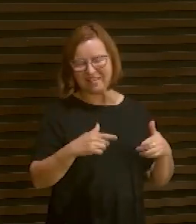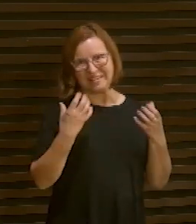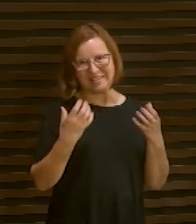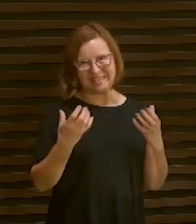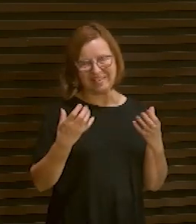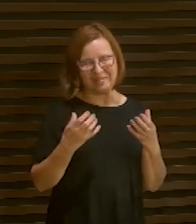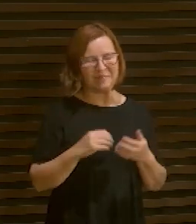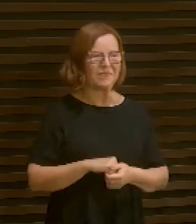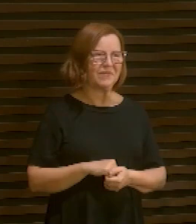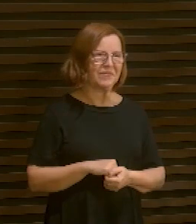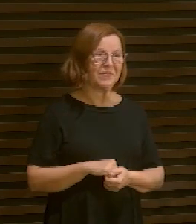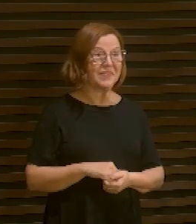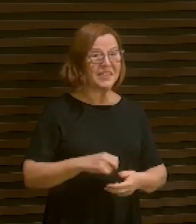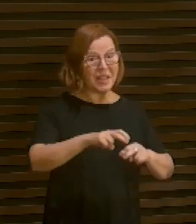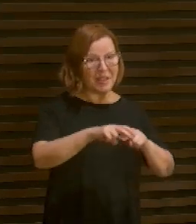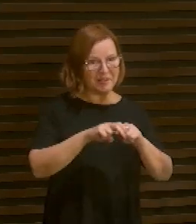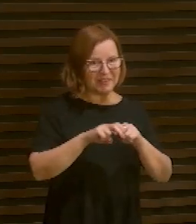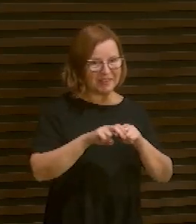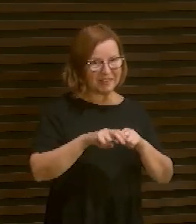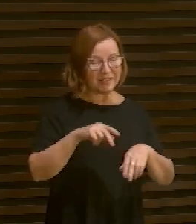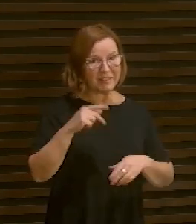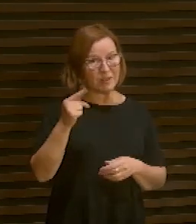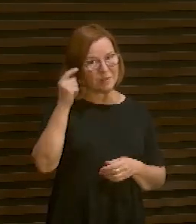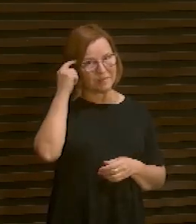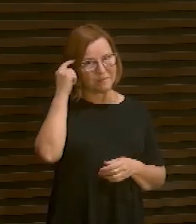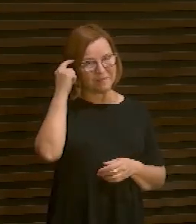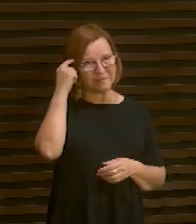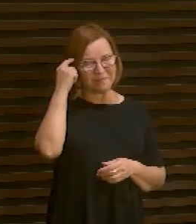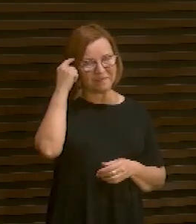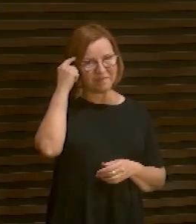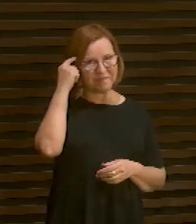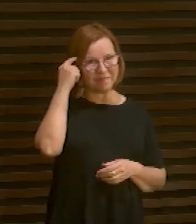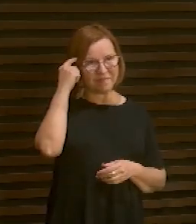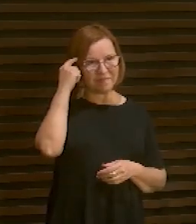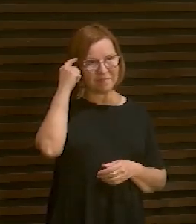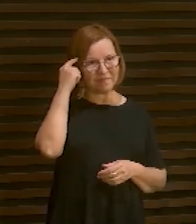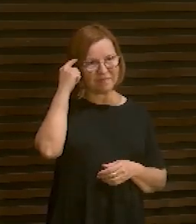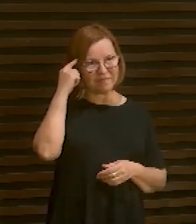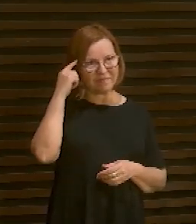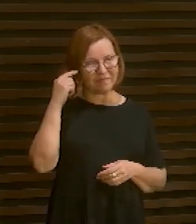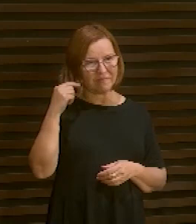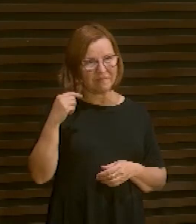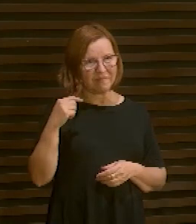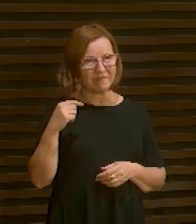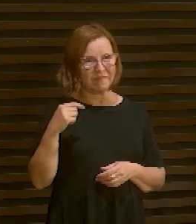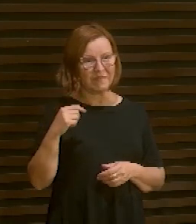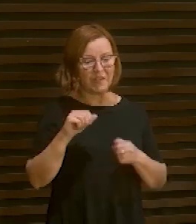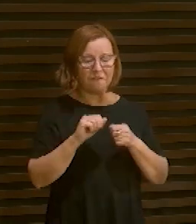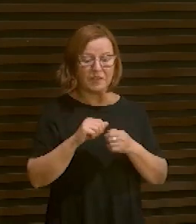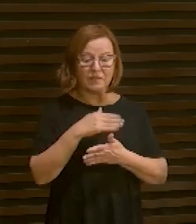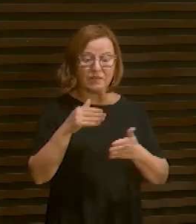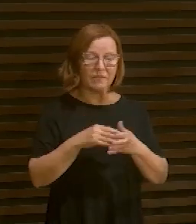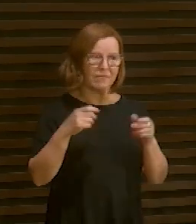quisesse. Por isso, em sua mente, deu todos os passos